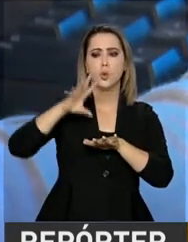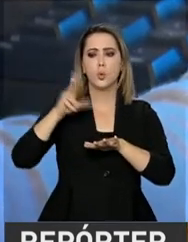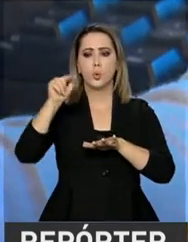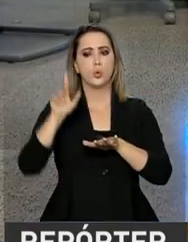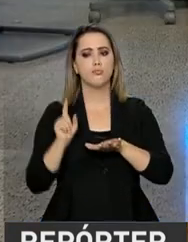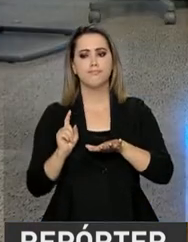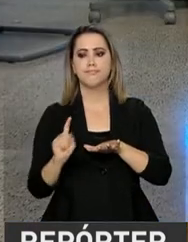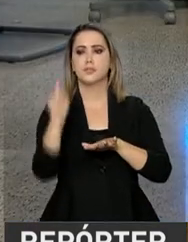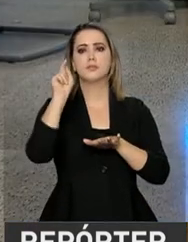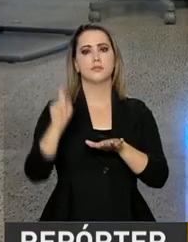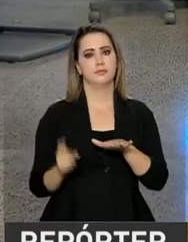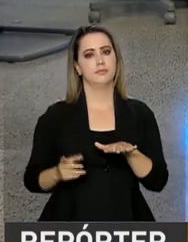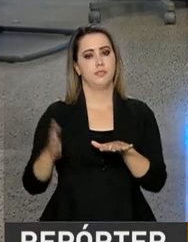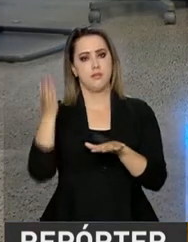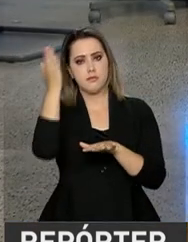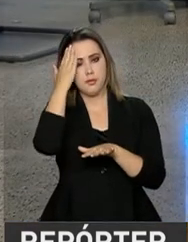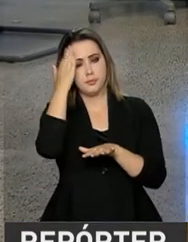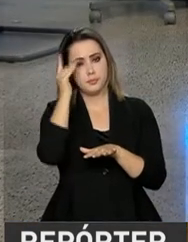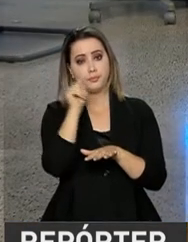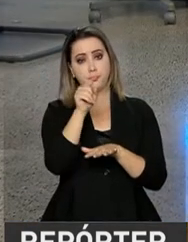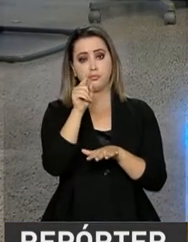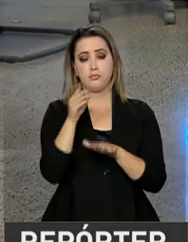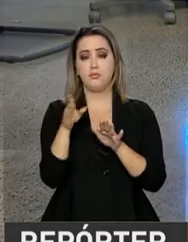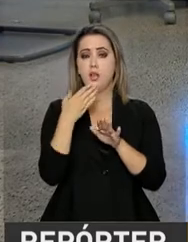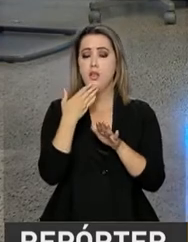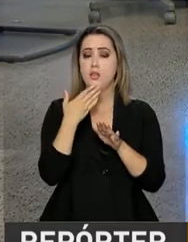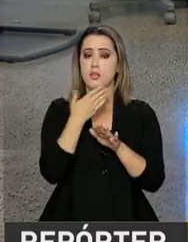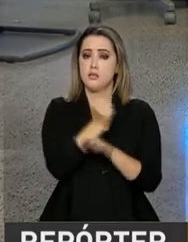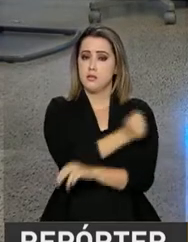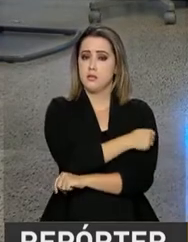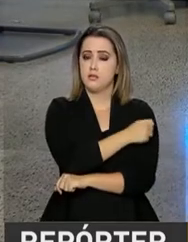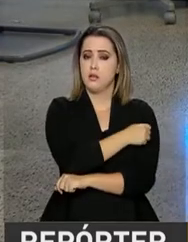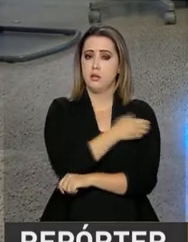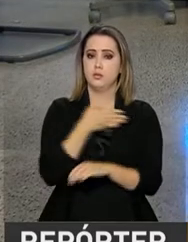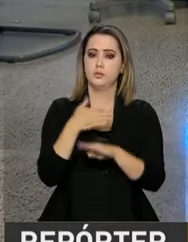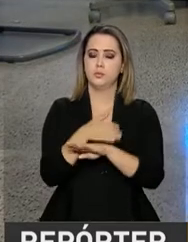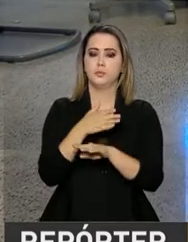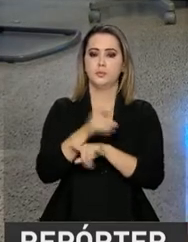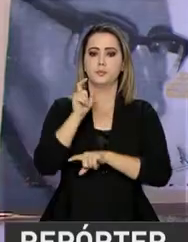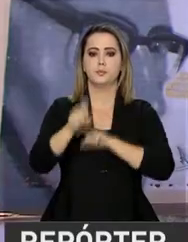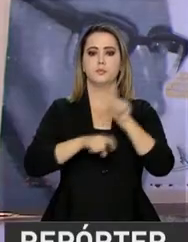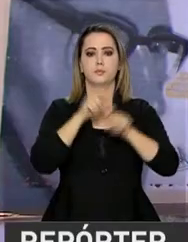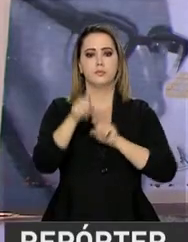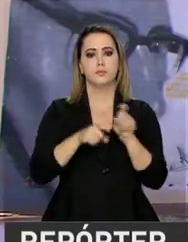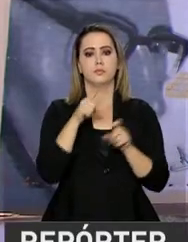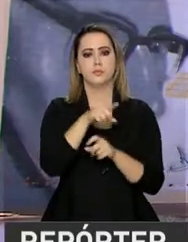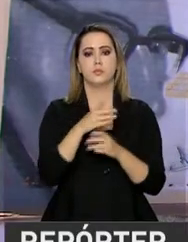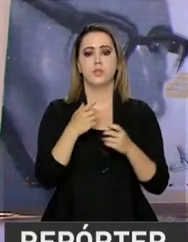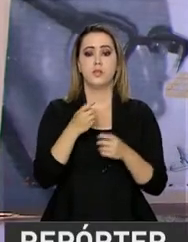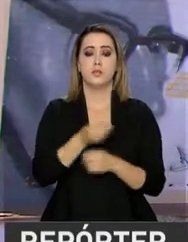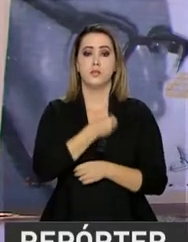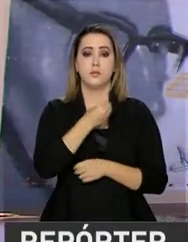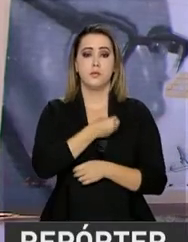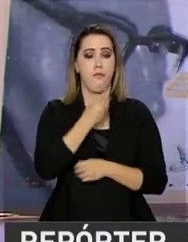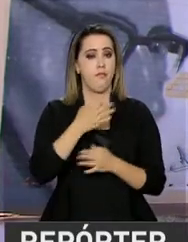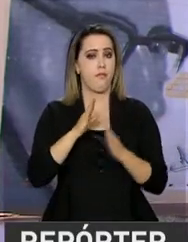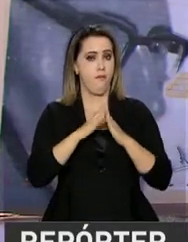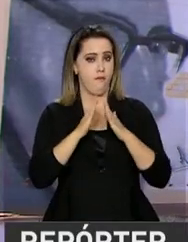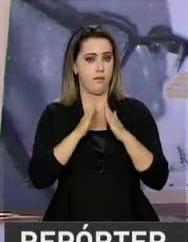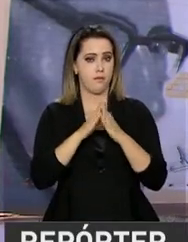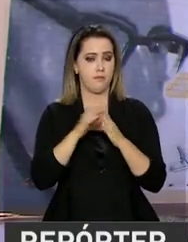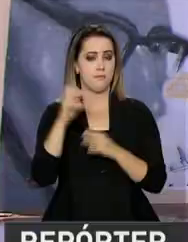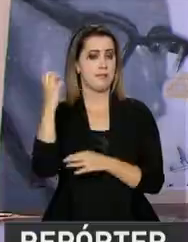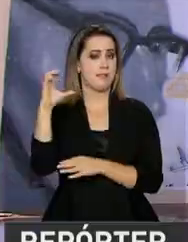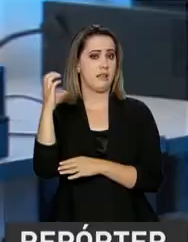clique é assim que esses estudantes entrou em contato com a rede mundial de computadores eles moram em ceilândia cidade